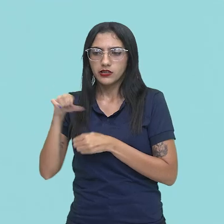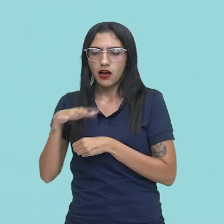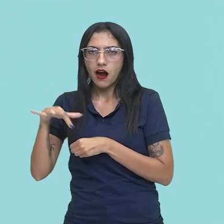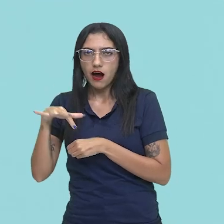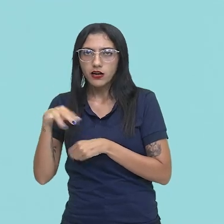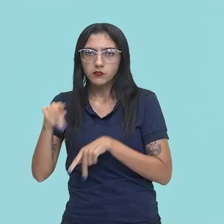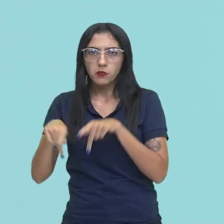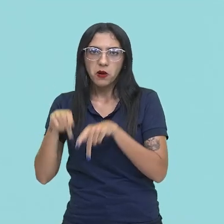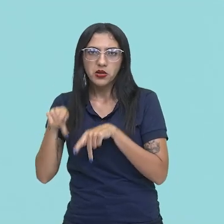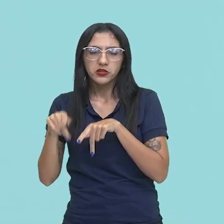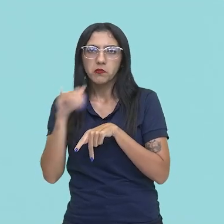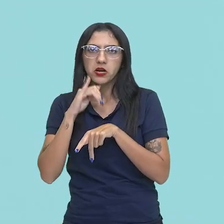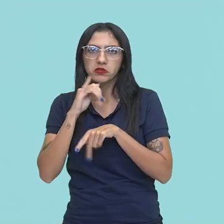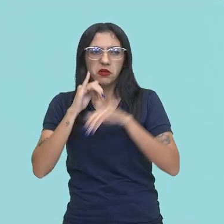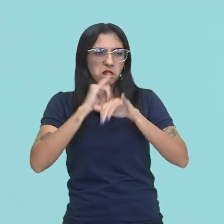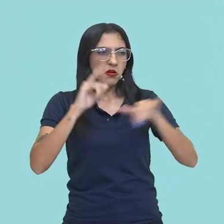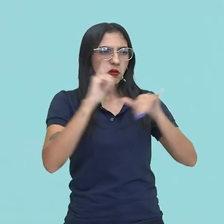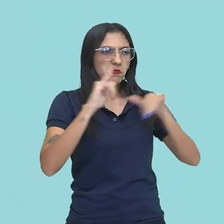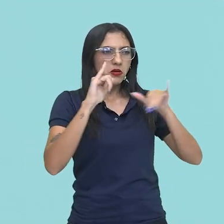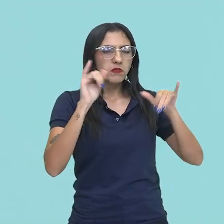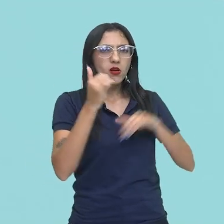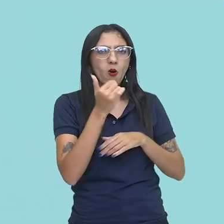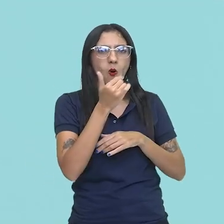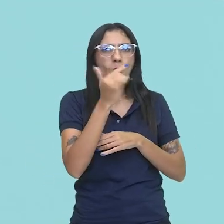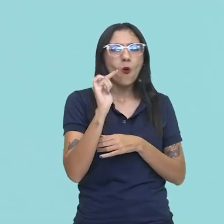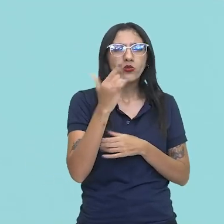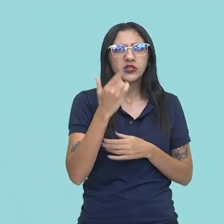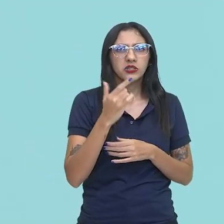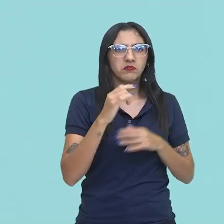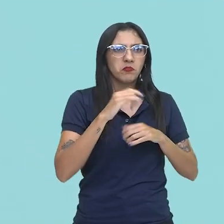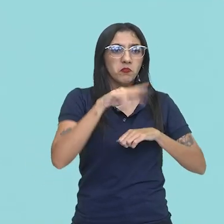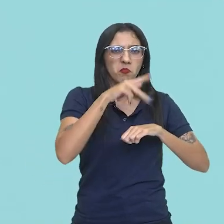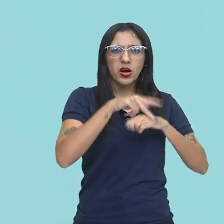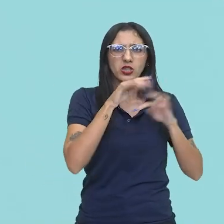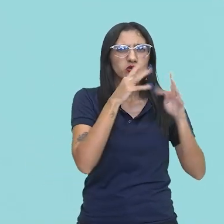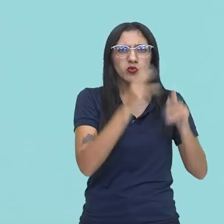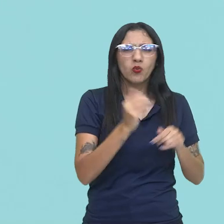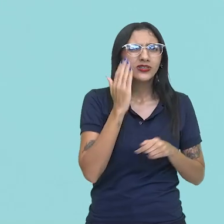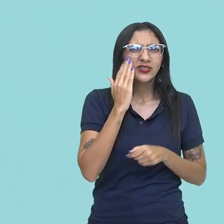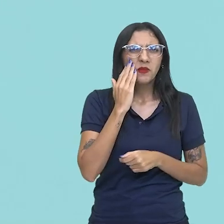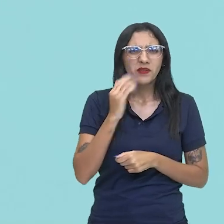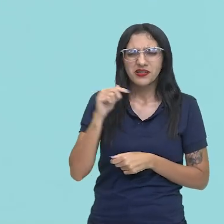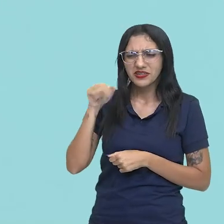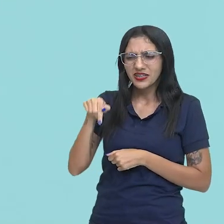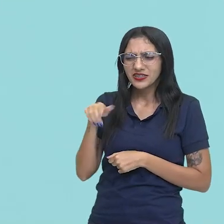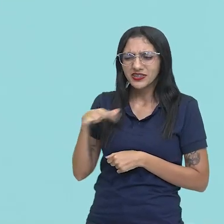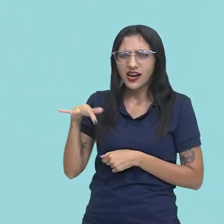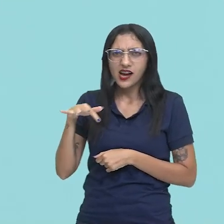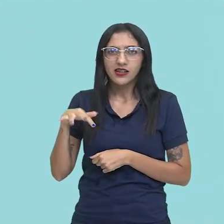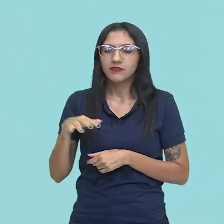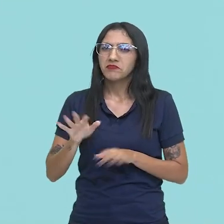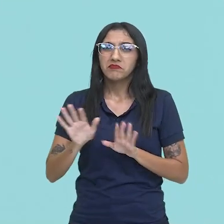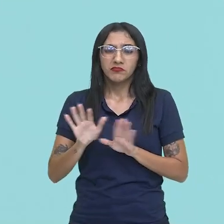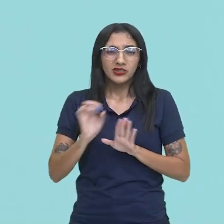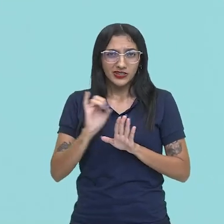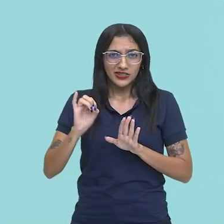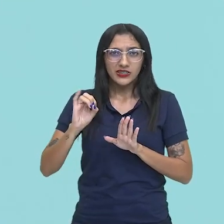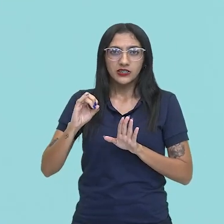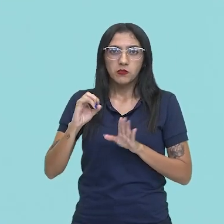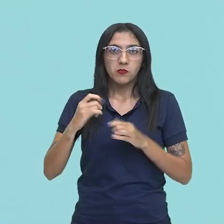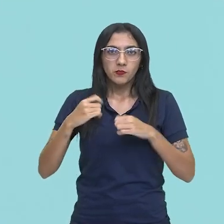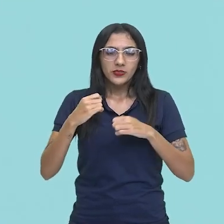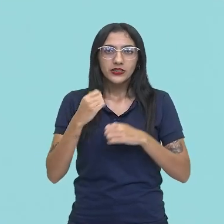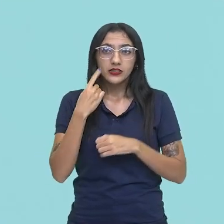público, passar para um jornal nacional, por exemplo, né? Se não for do interesse das